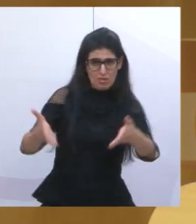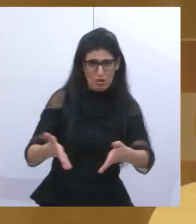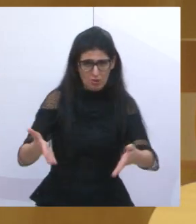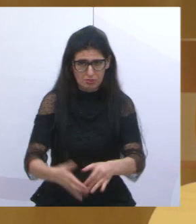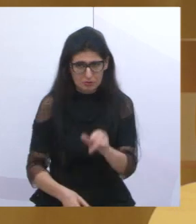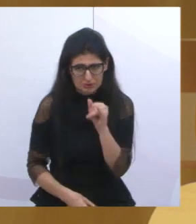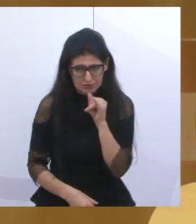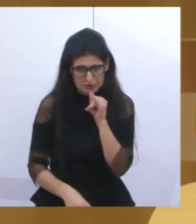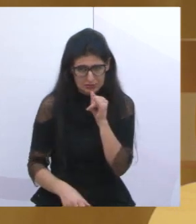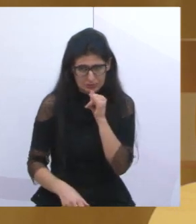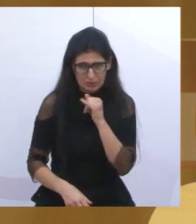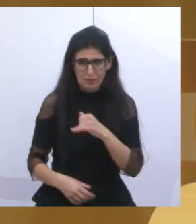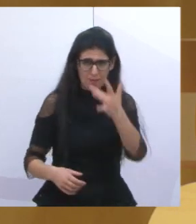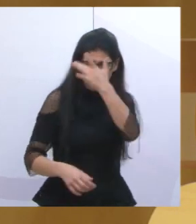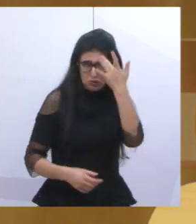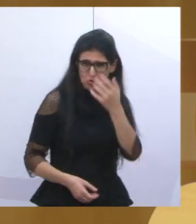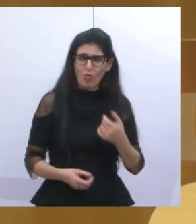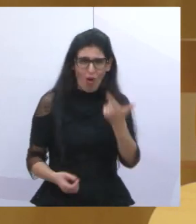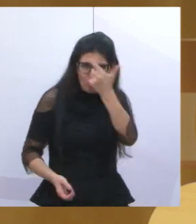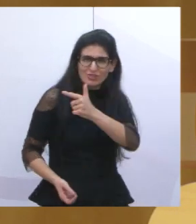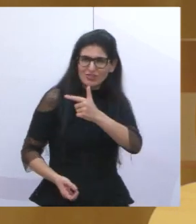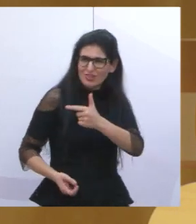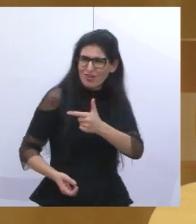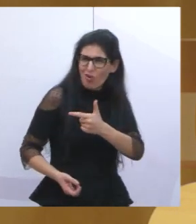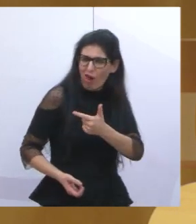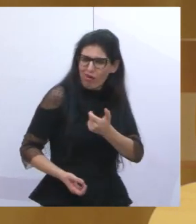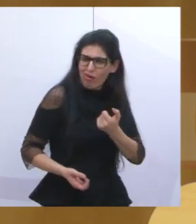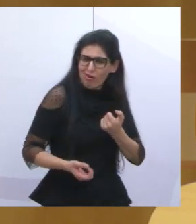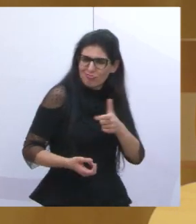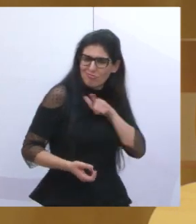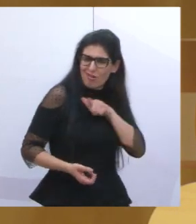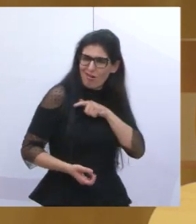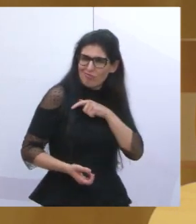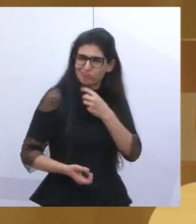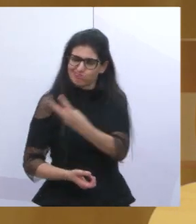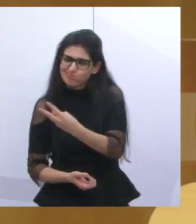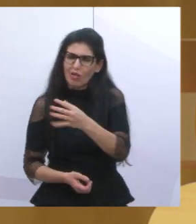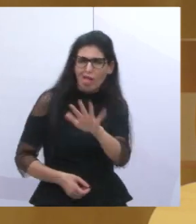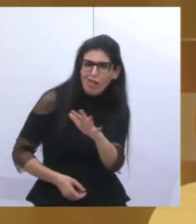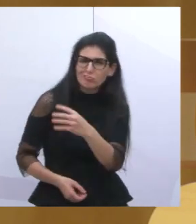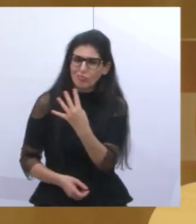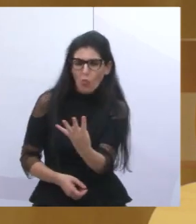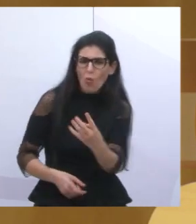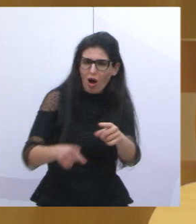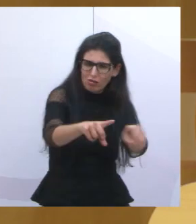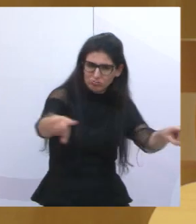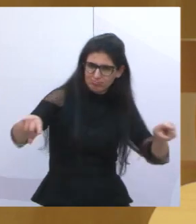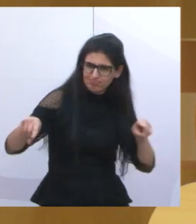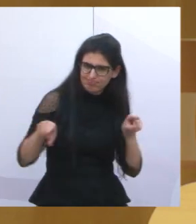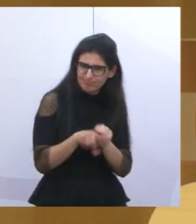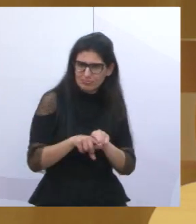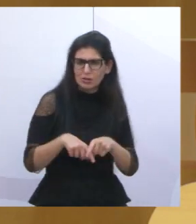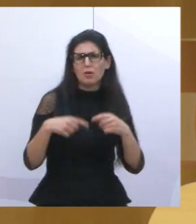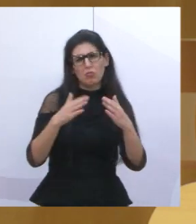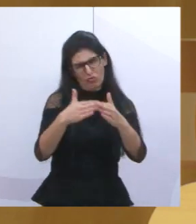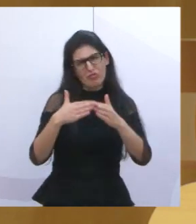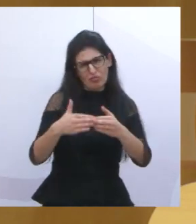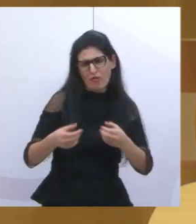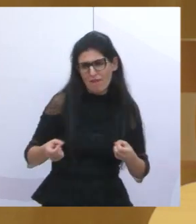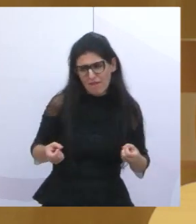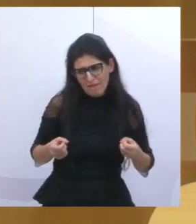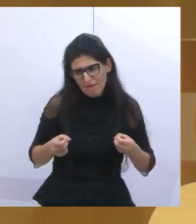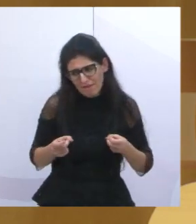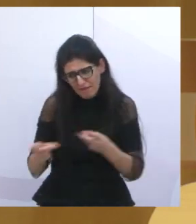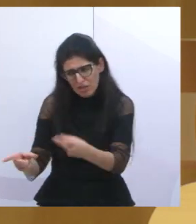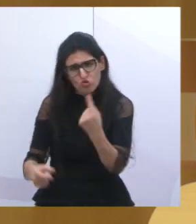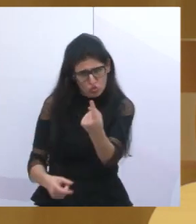pessoa conseguiu ter 3, 4 terrenos, né, eu acho que tem que vender um e pagar, mas assim, eu